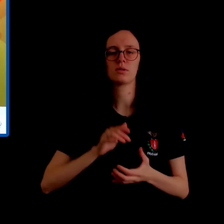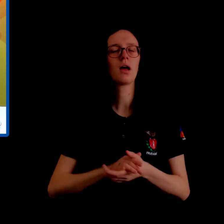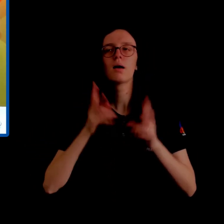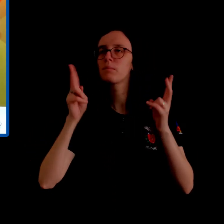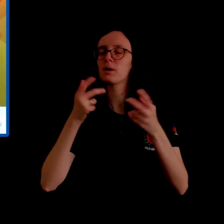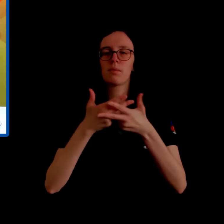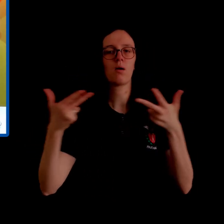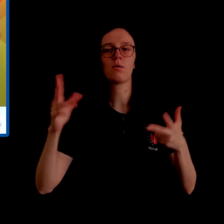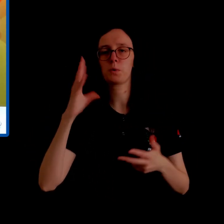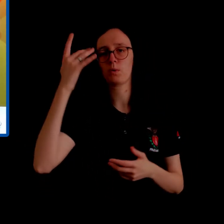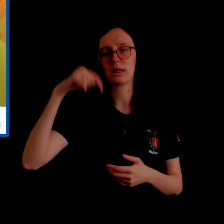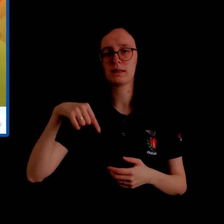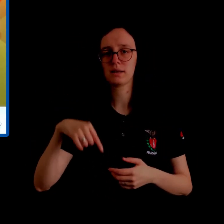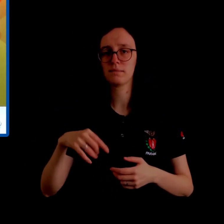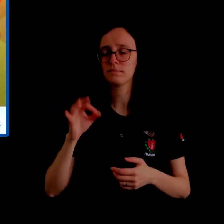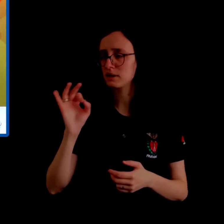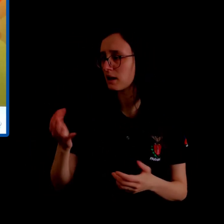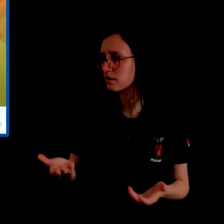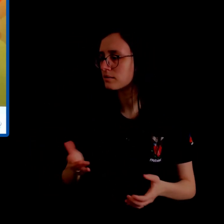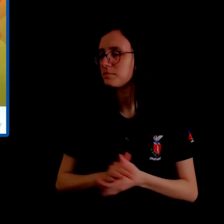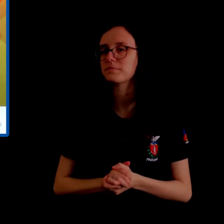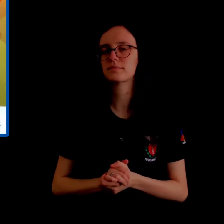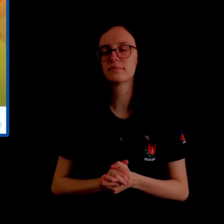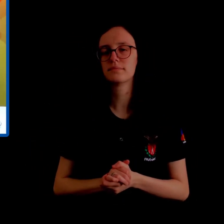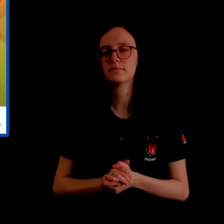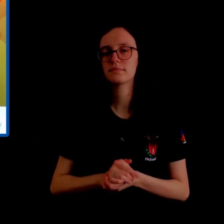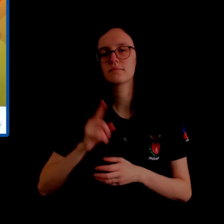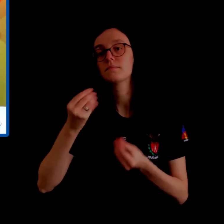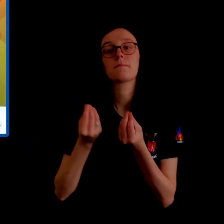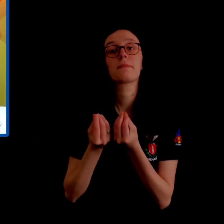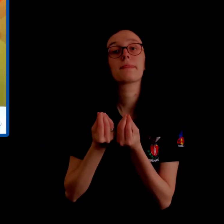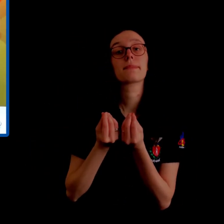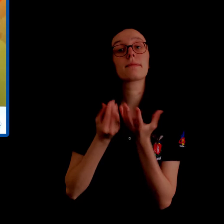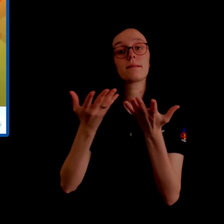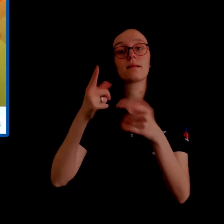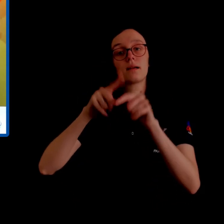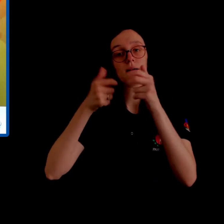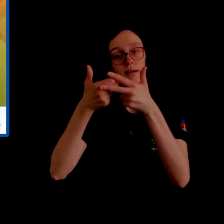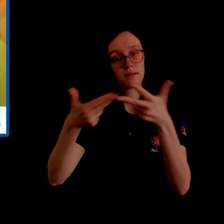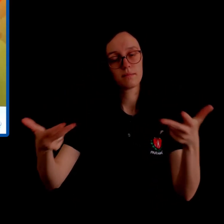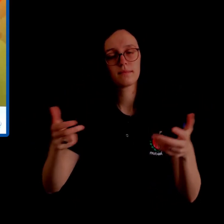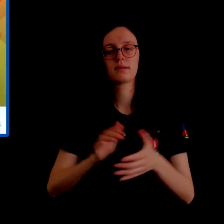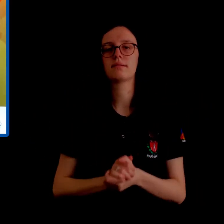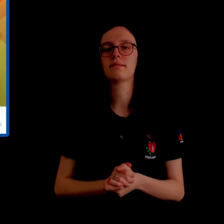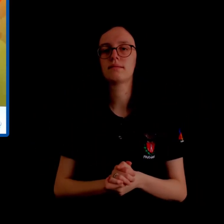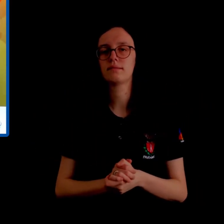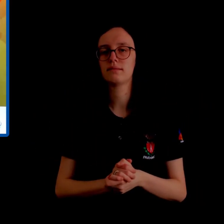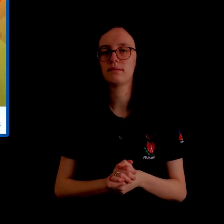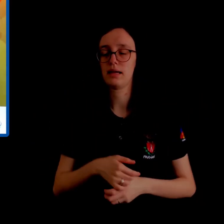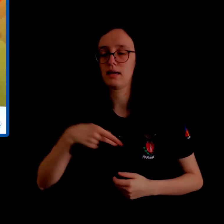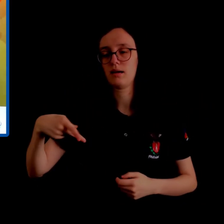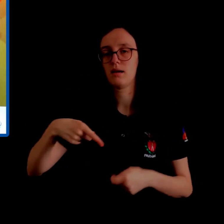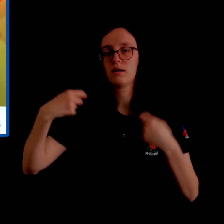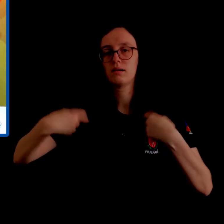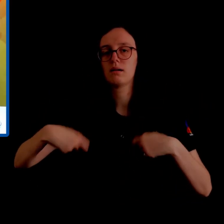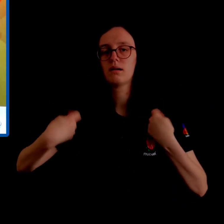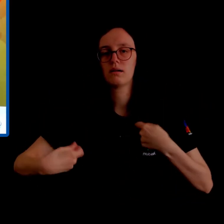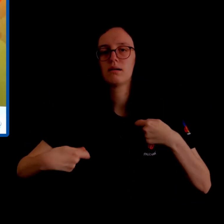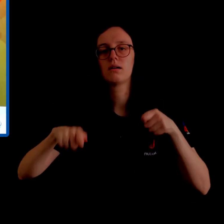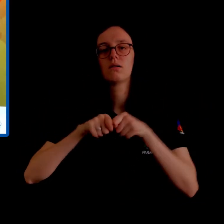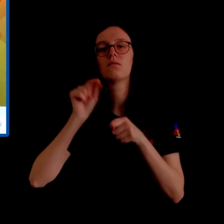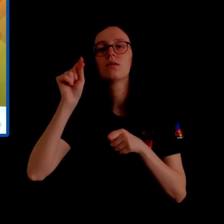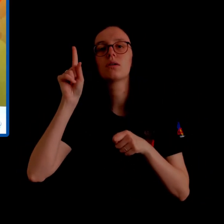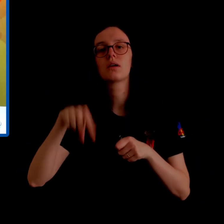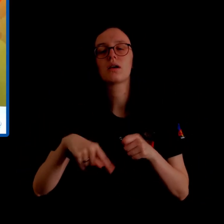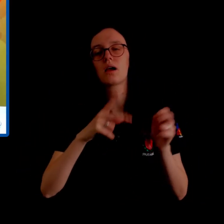coisa acontece aqui, né, Tiago? Claro. Então, está sendo disponibilizado o material, E o professor ele precisa fazer a